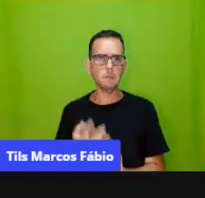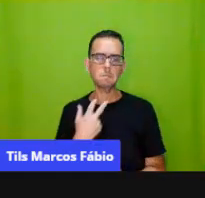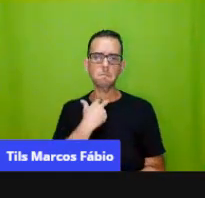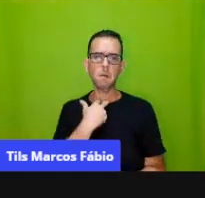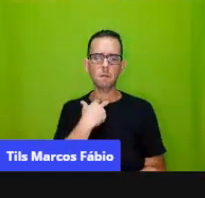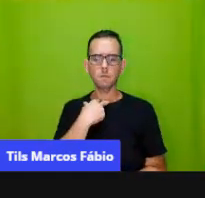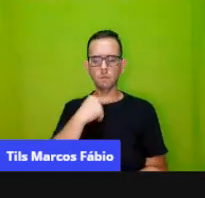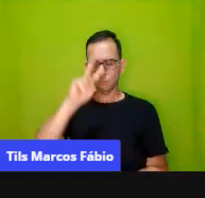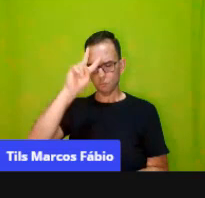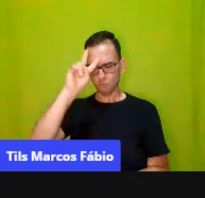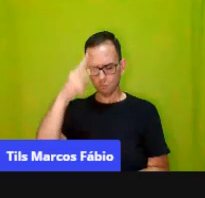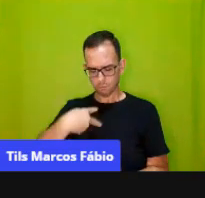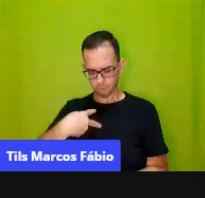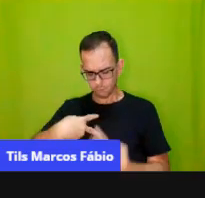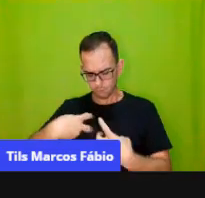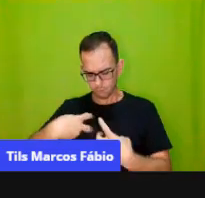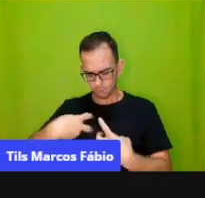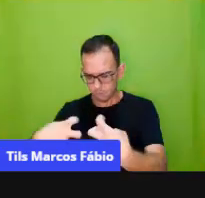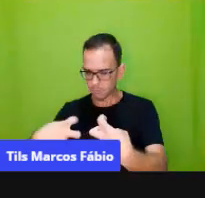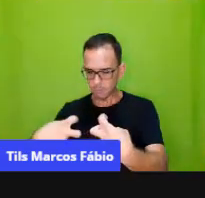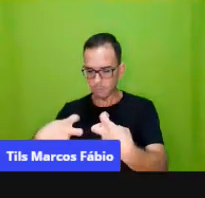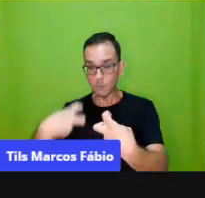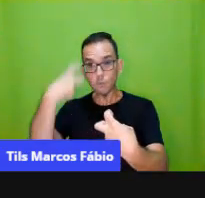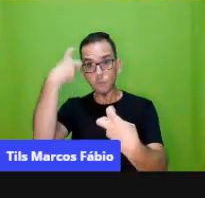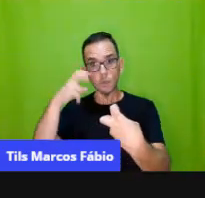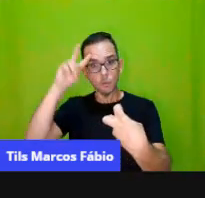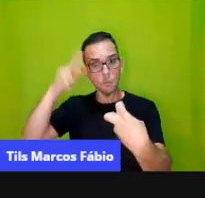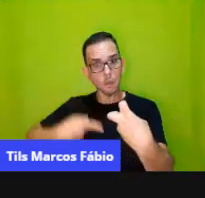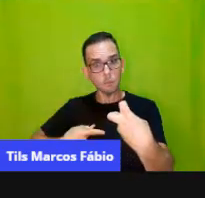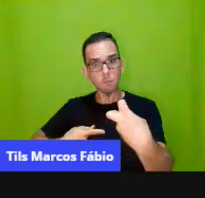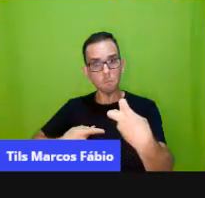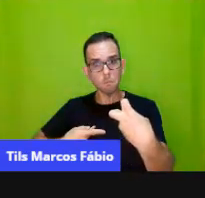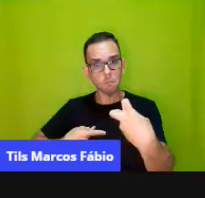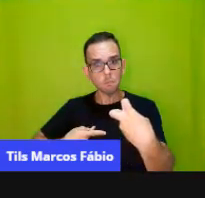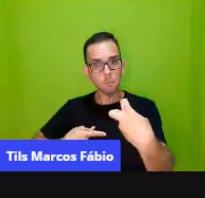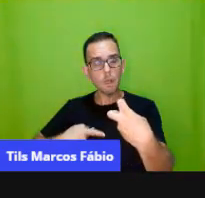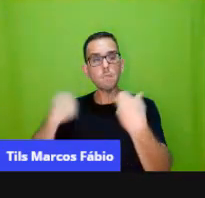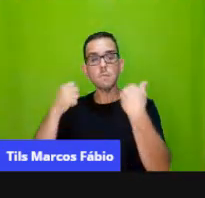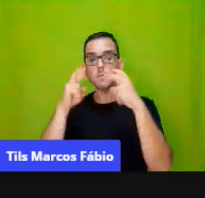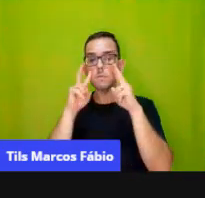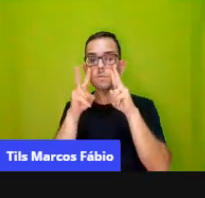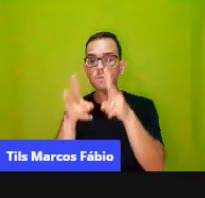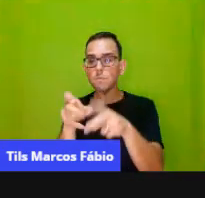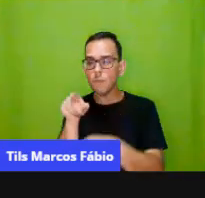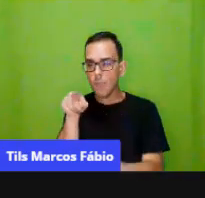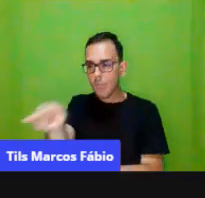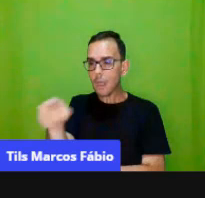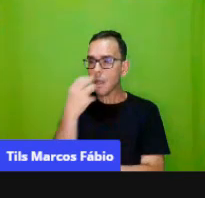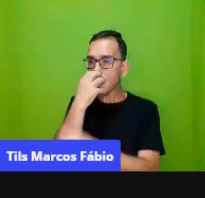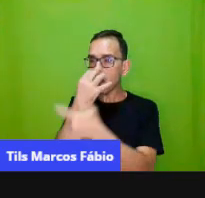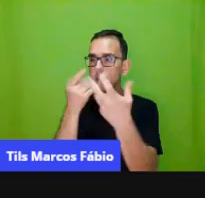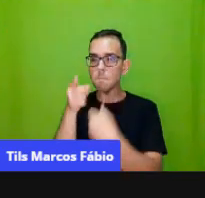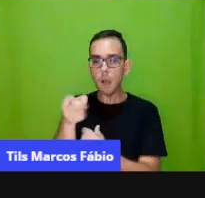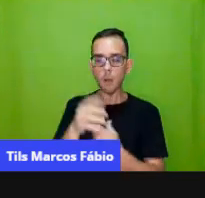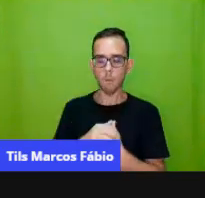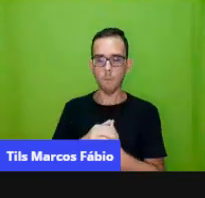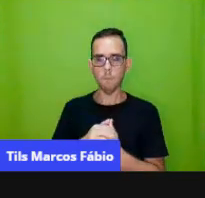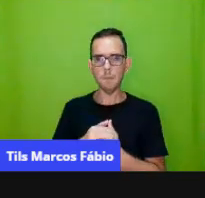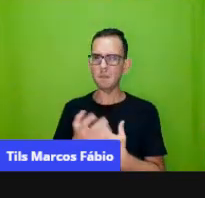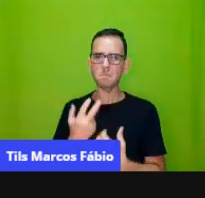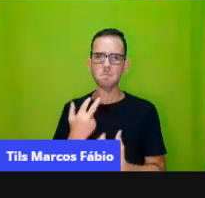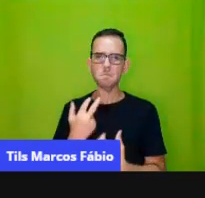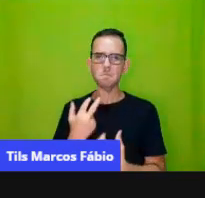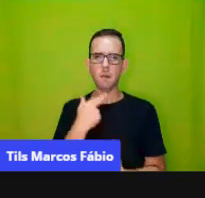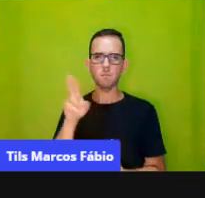mim, né? Como ser humano, para a minha espécie. Eu tenho que olhar para a espécie daquele animal. E eu não posso usar como